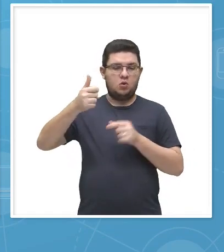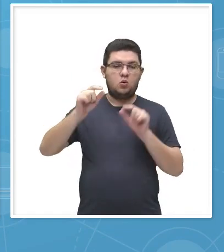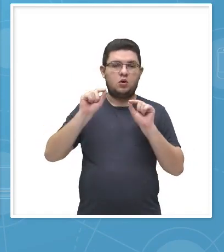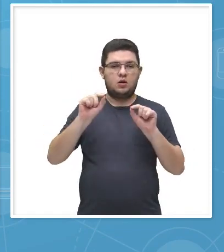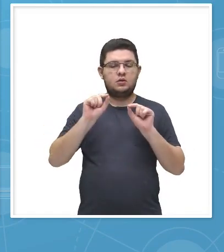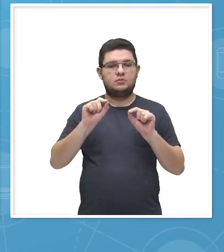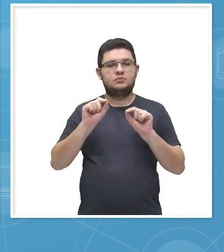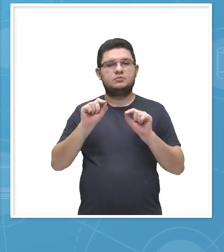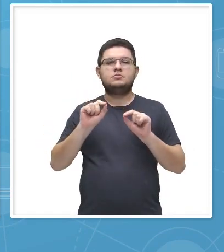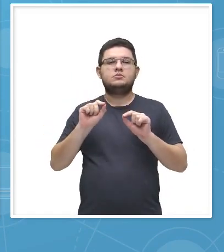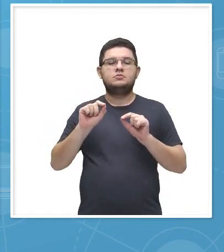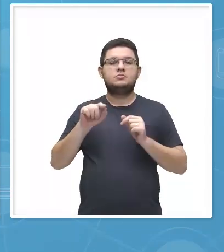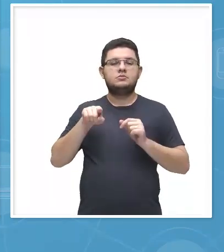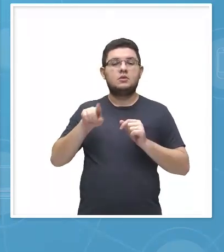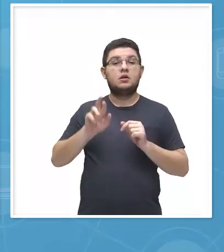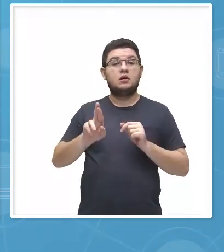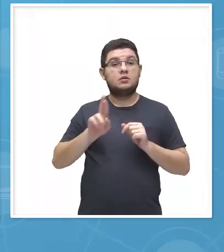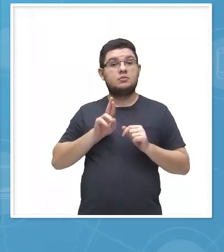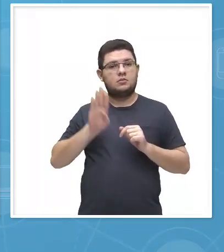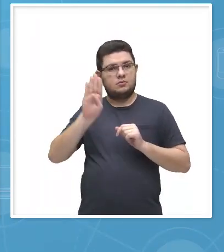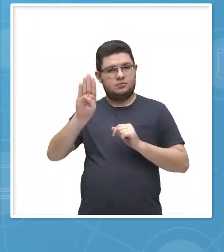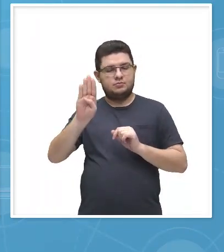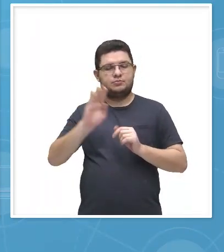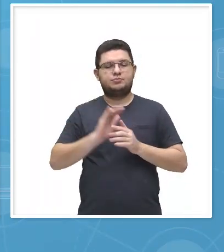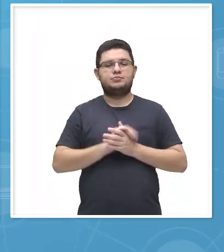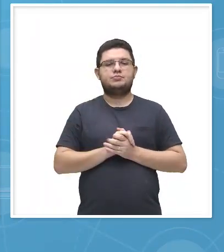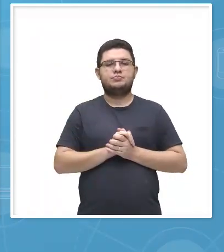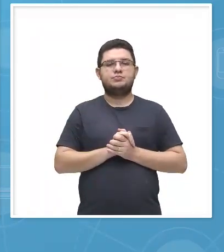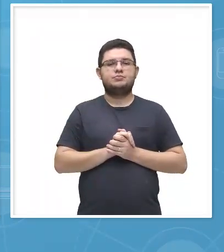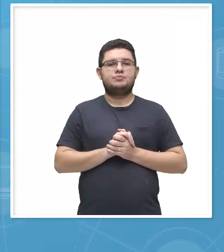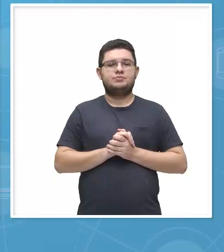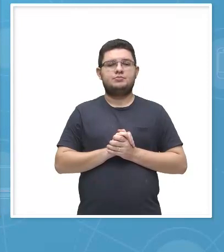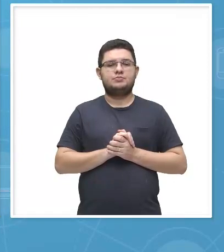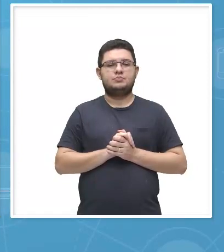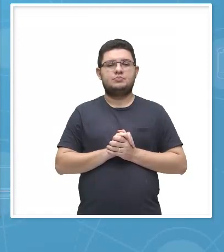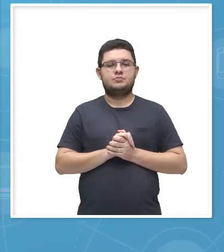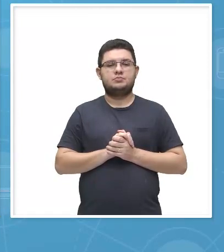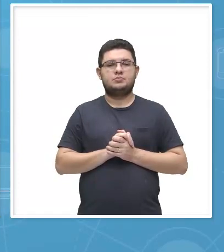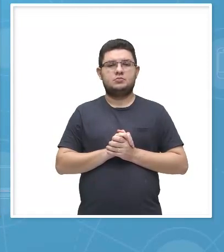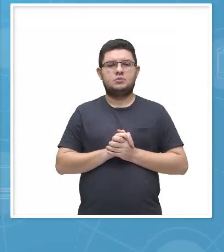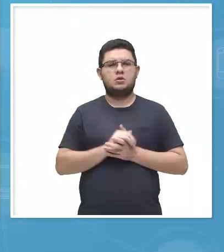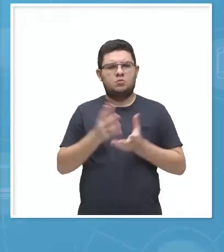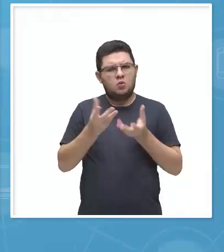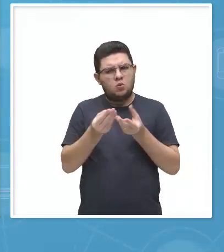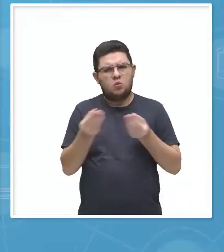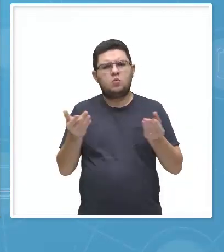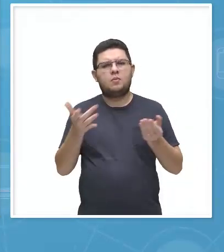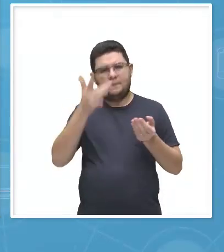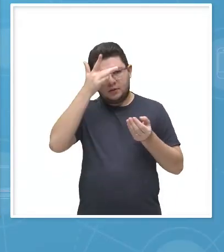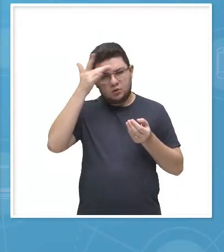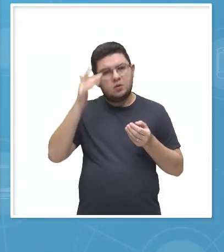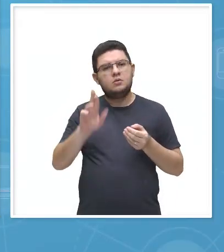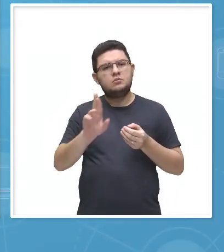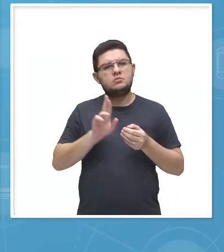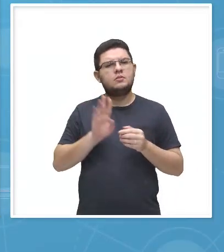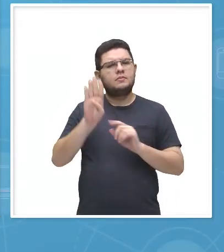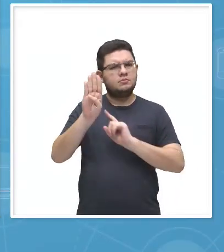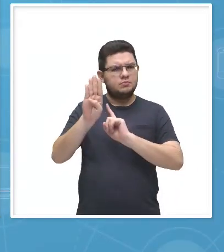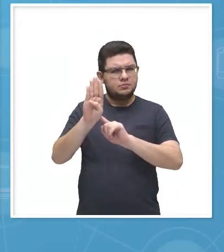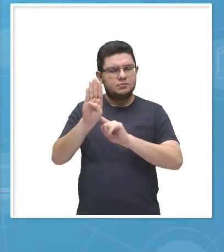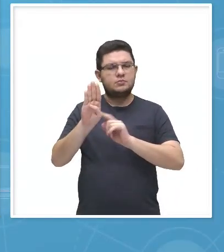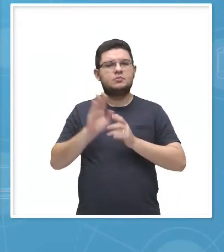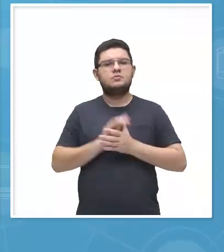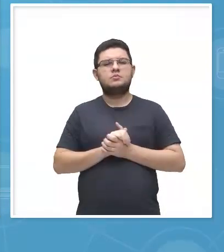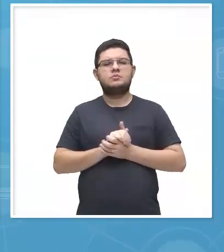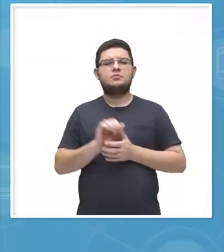desistir não é muito bem Maria Luiza respondeu alarb muita gente acompanham a Maria Luiza opinião dela né quem